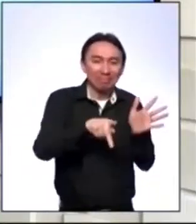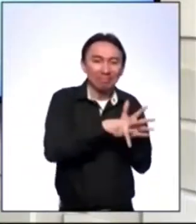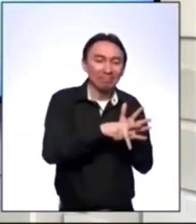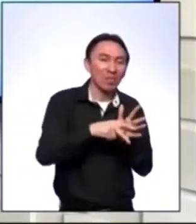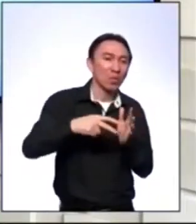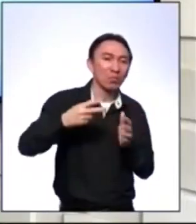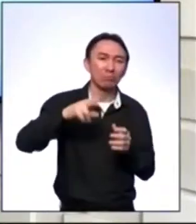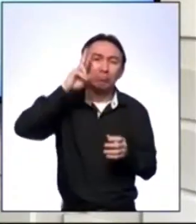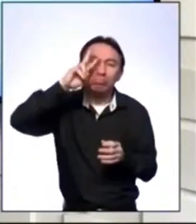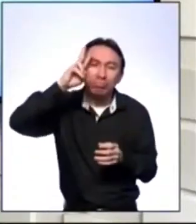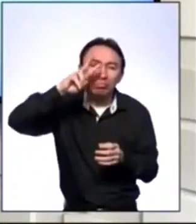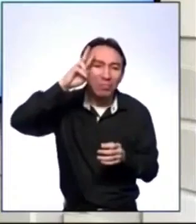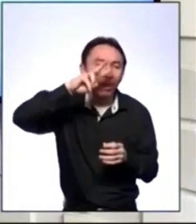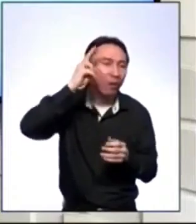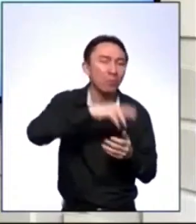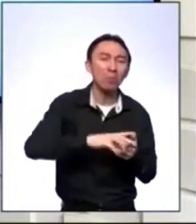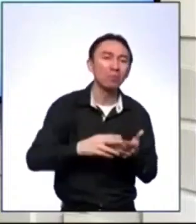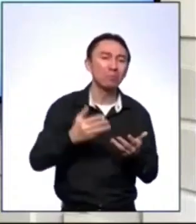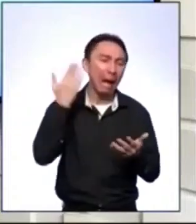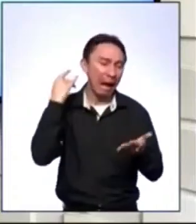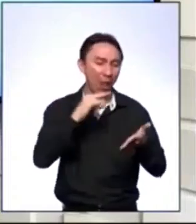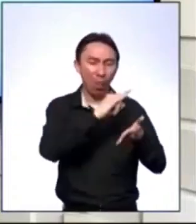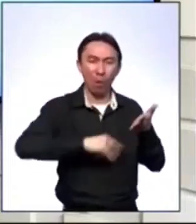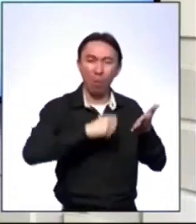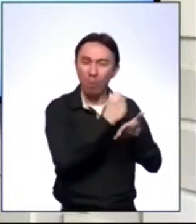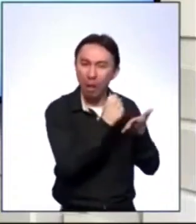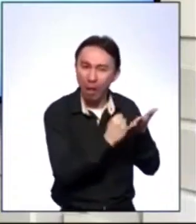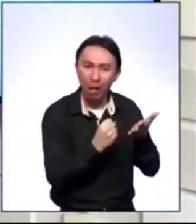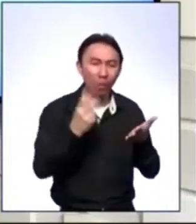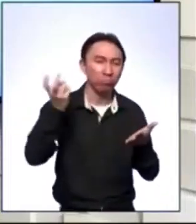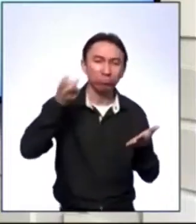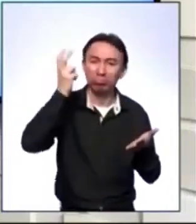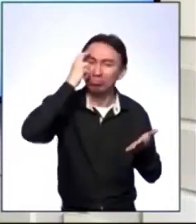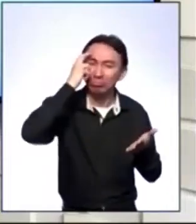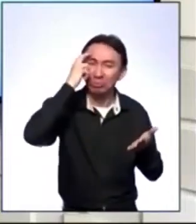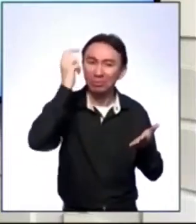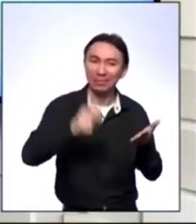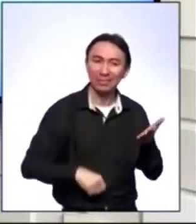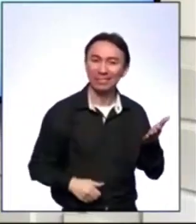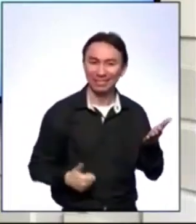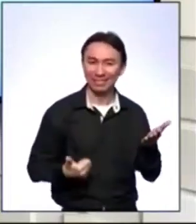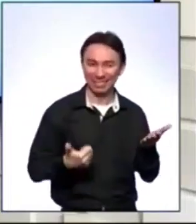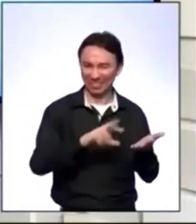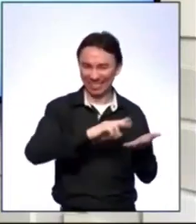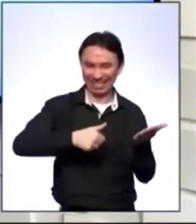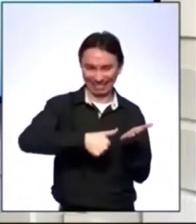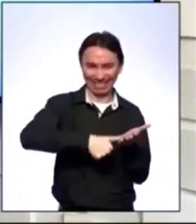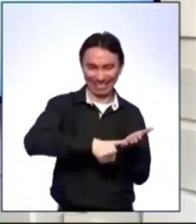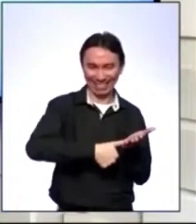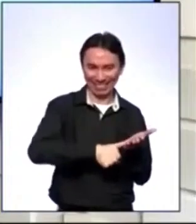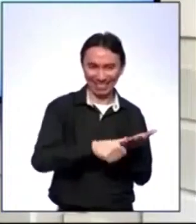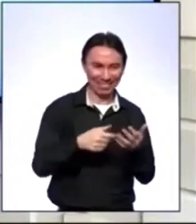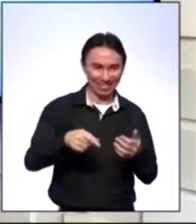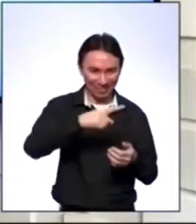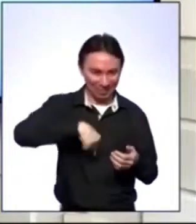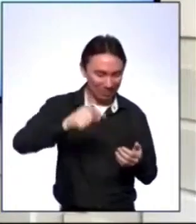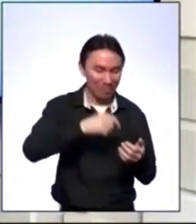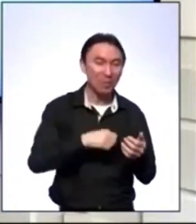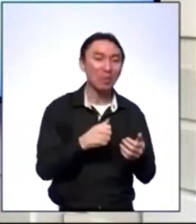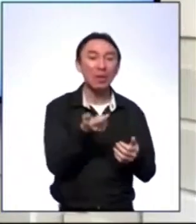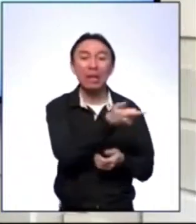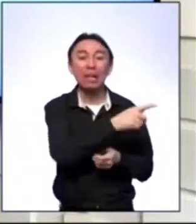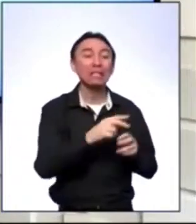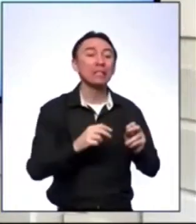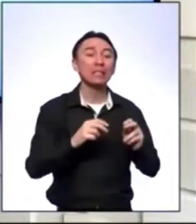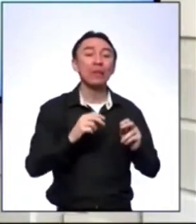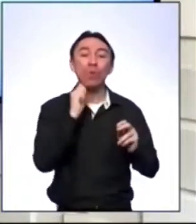história, vestígios, documentos, cultura e identidade. É isso que está lá nessa competência 1 de ciências humanas, tá?